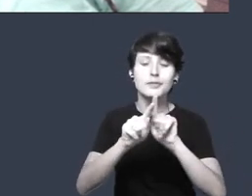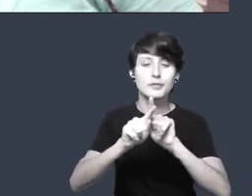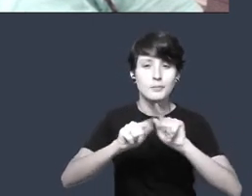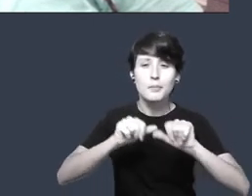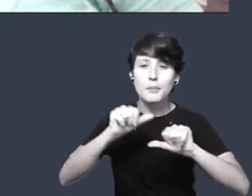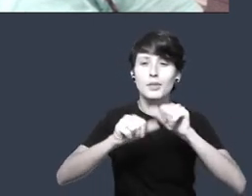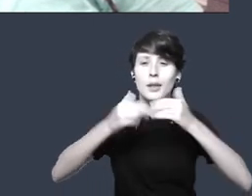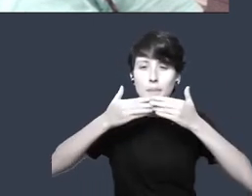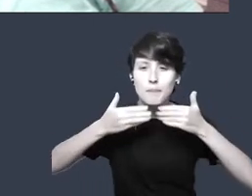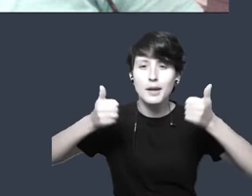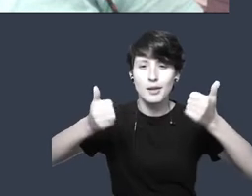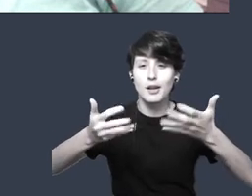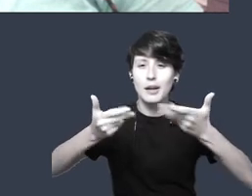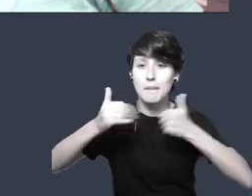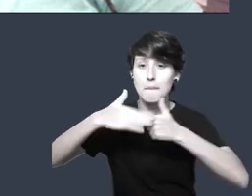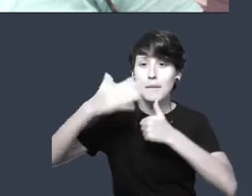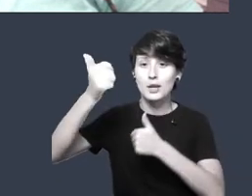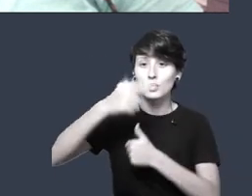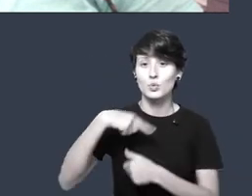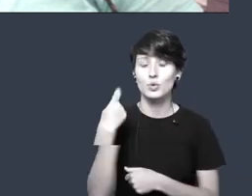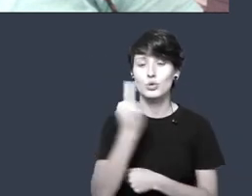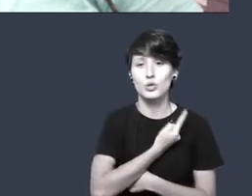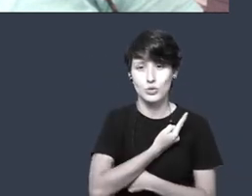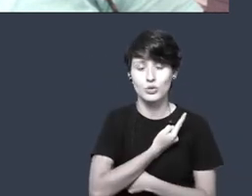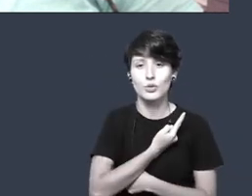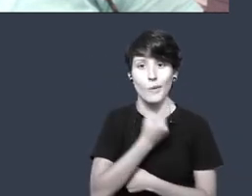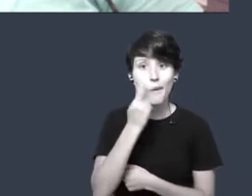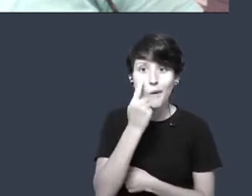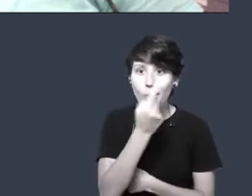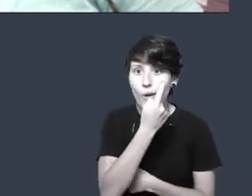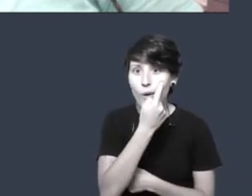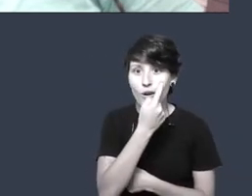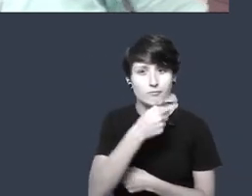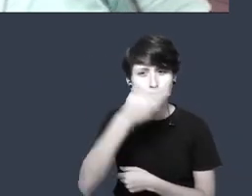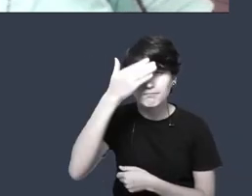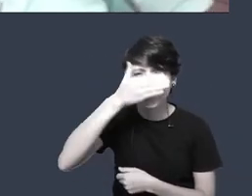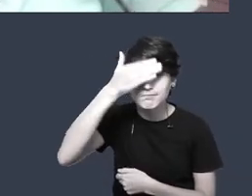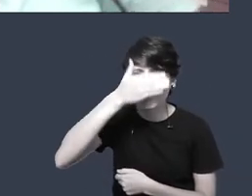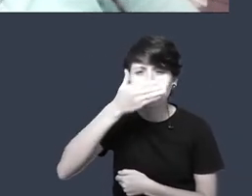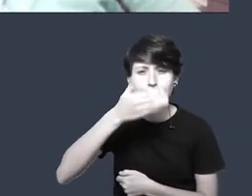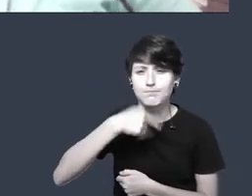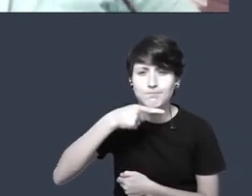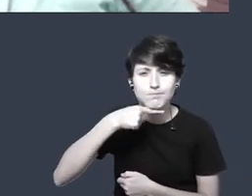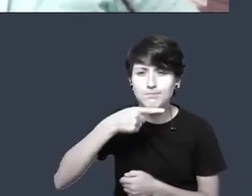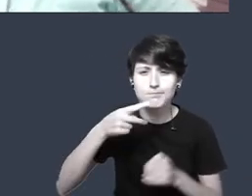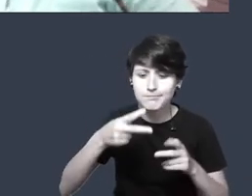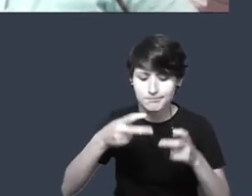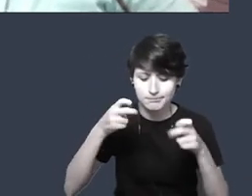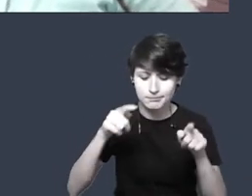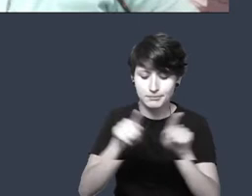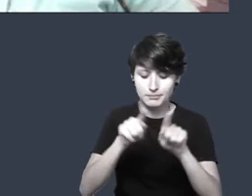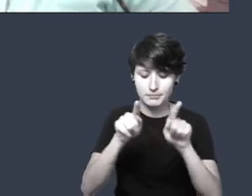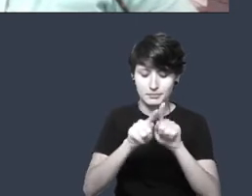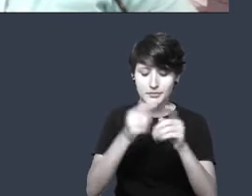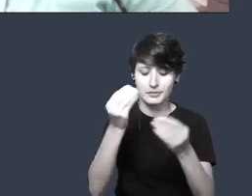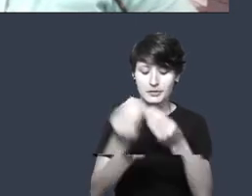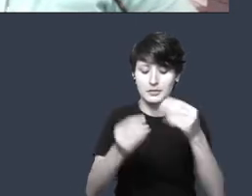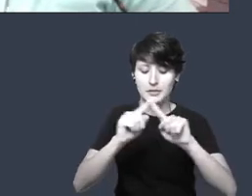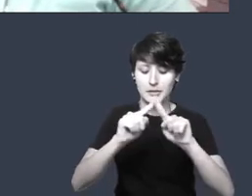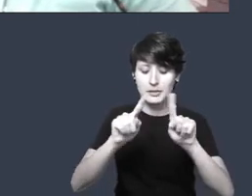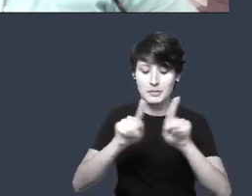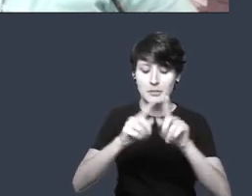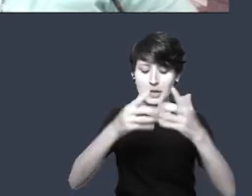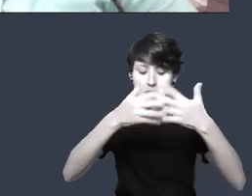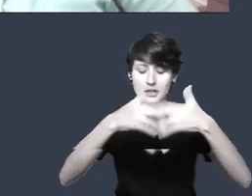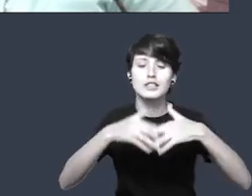aquela imagem mais que a gente. Nosso olho, né? A gente não enxerga essa perturbação. Só que o algoritmo, vamos supor, nessa